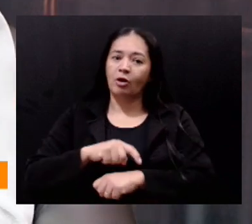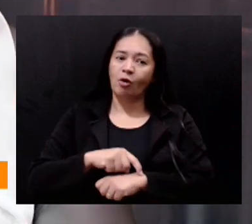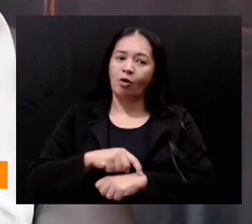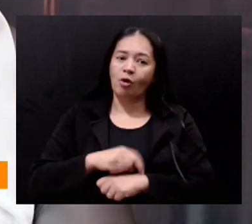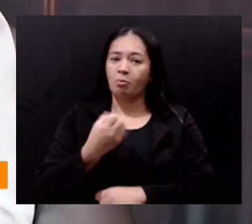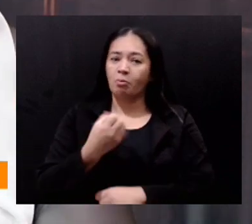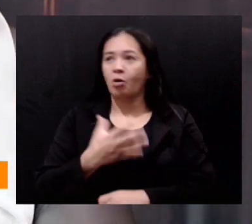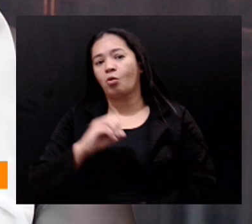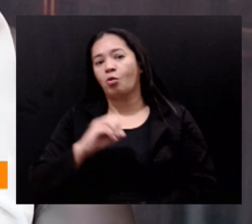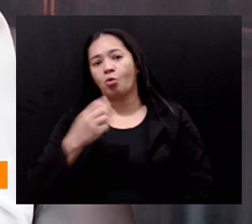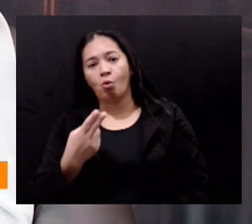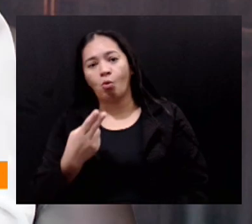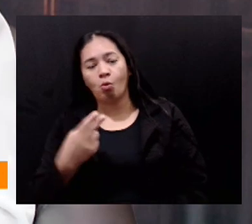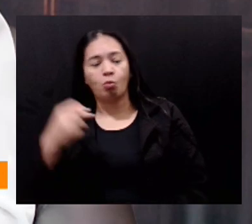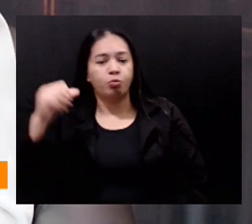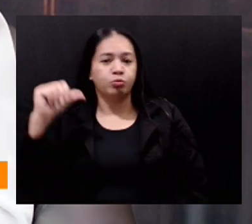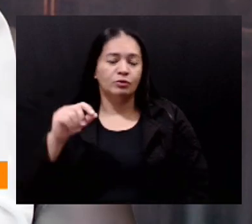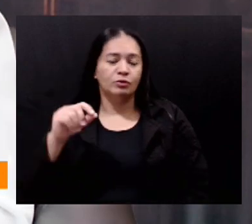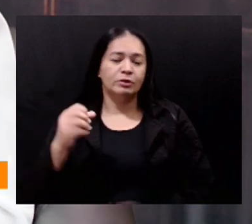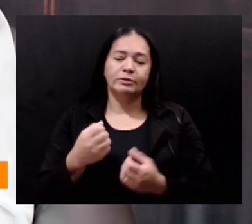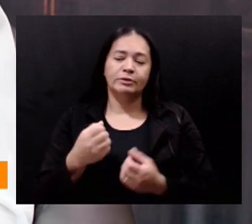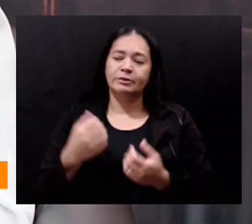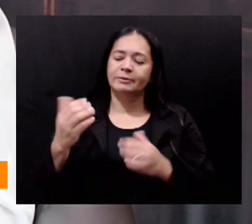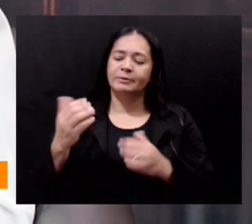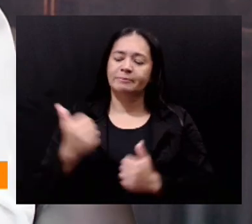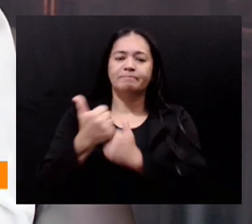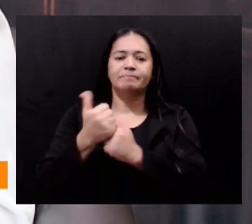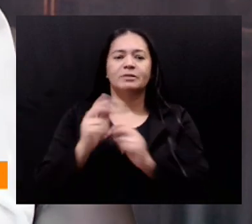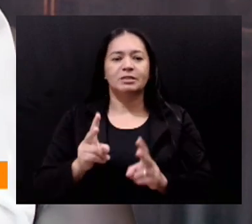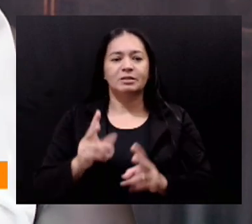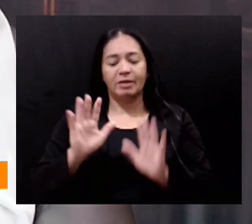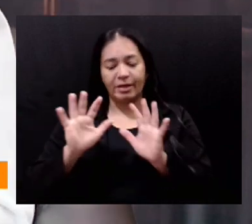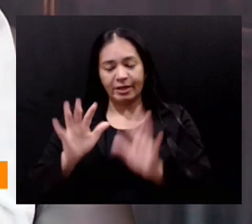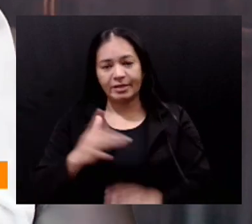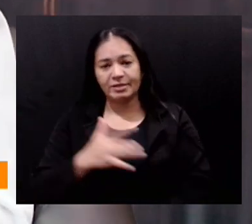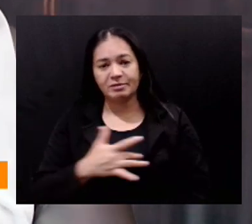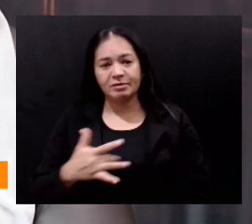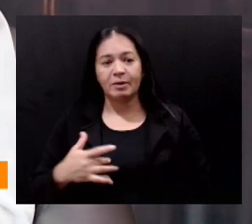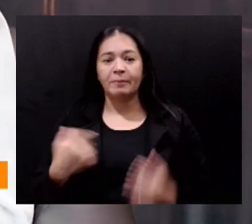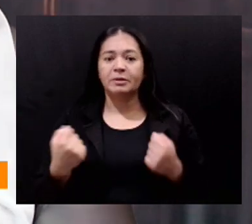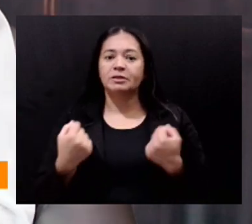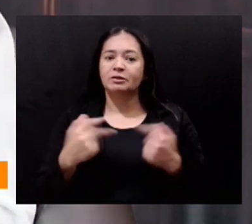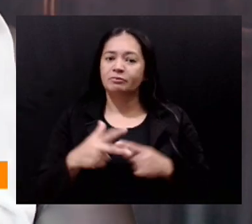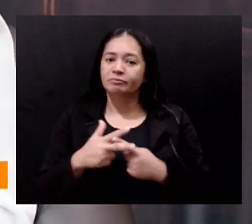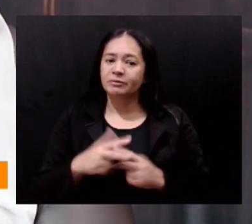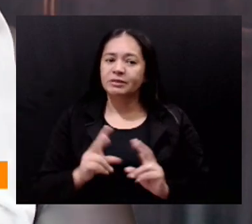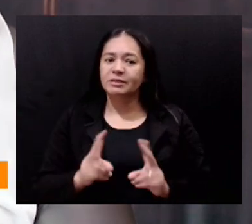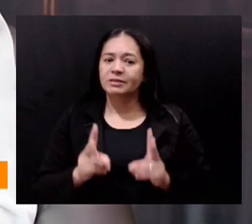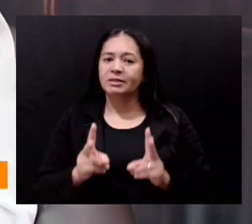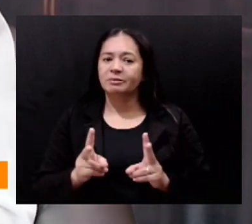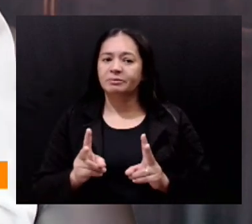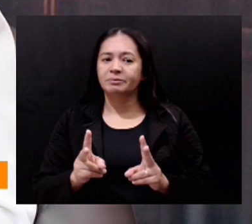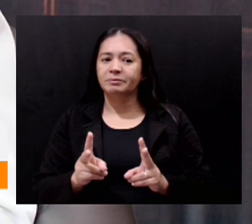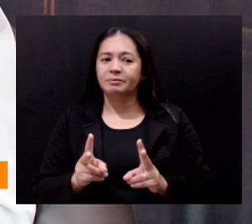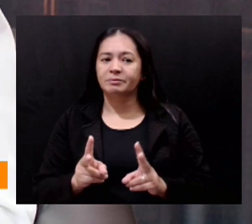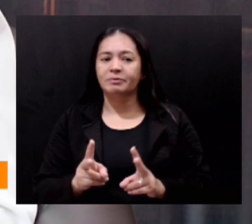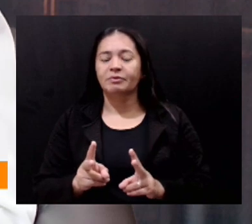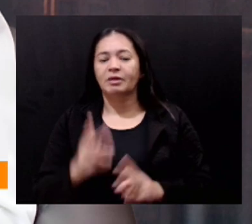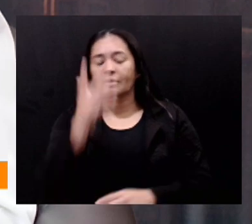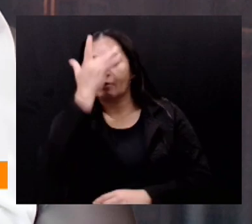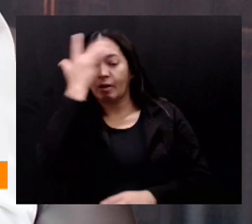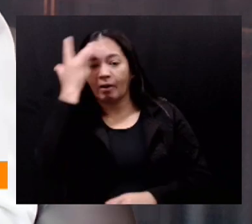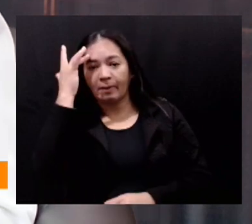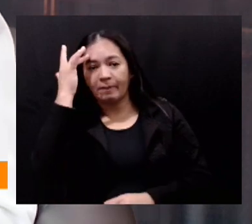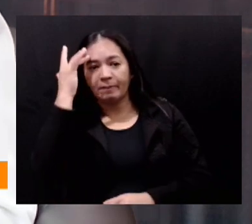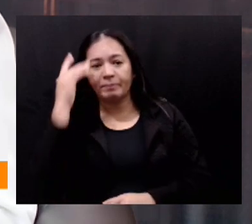né. Então uma amizade saudável é essa manutenção, né, de você sempre poder contar com uma pessoa, né, contar que